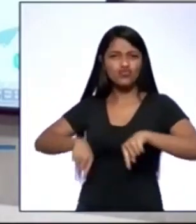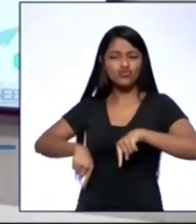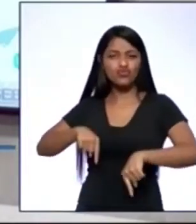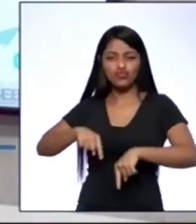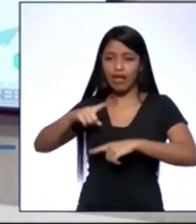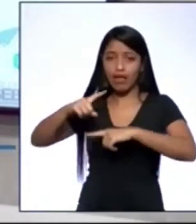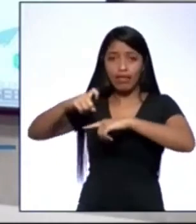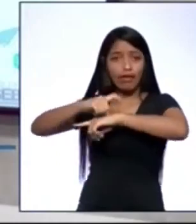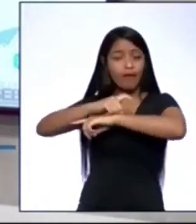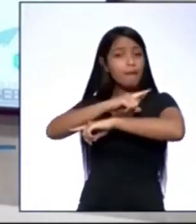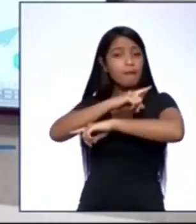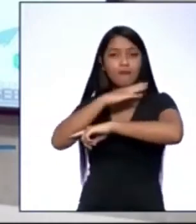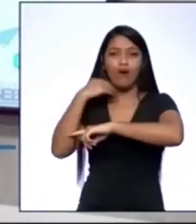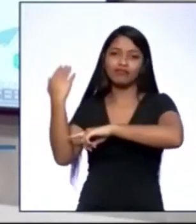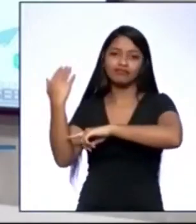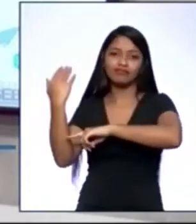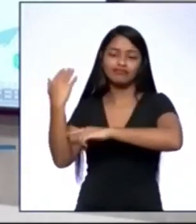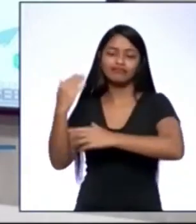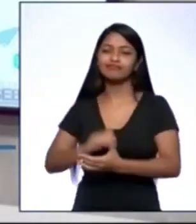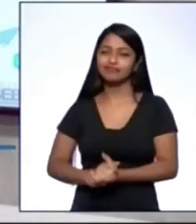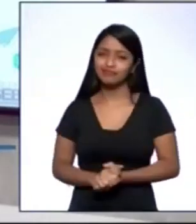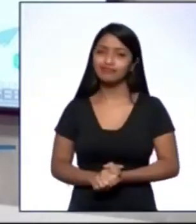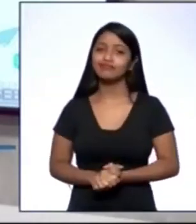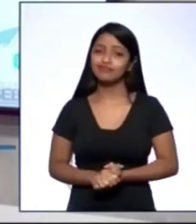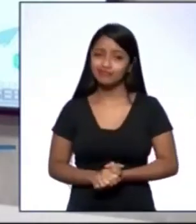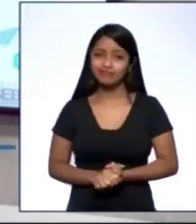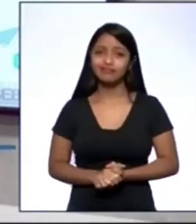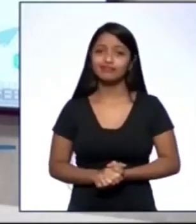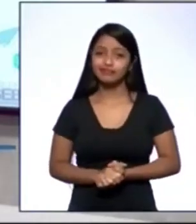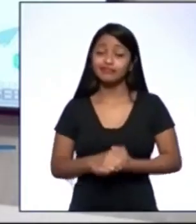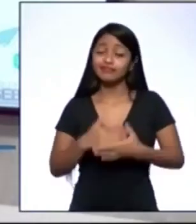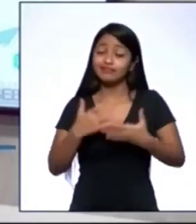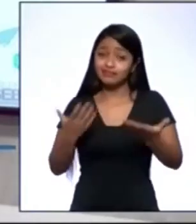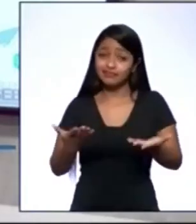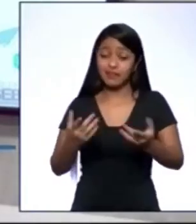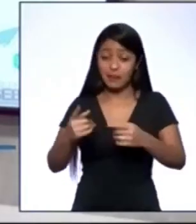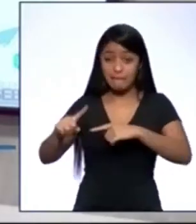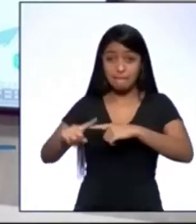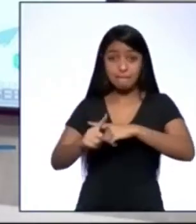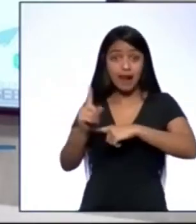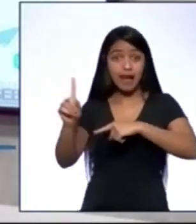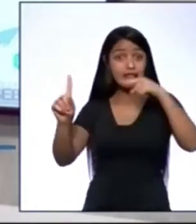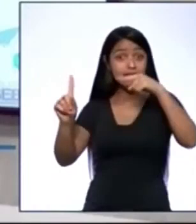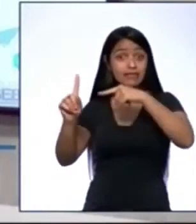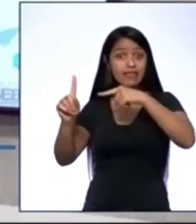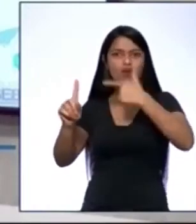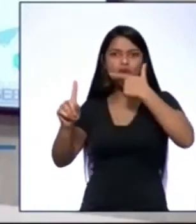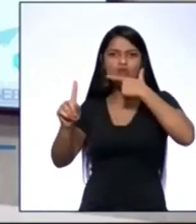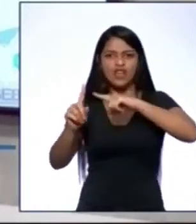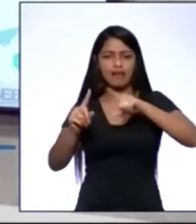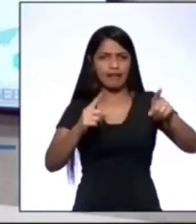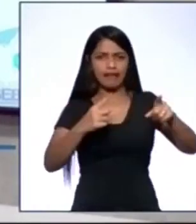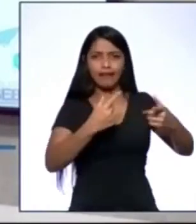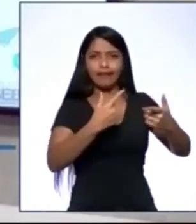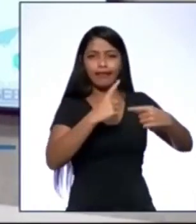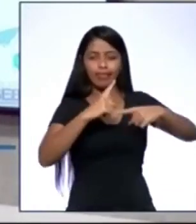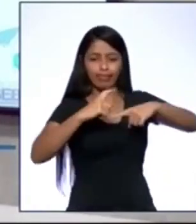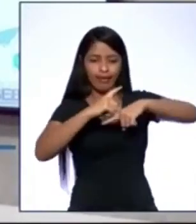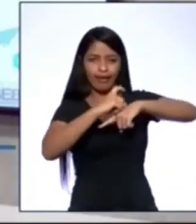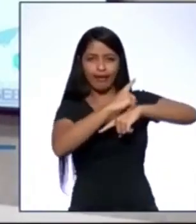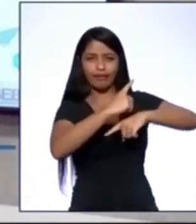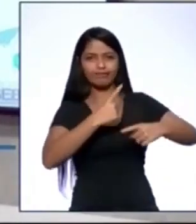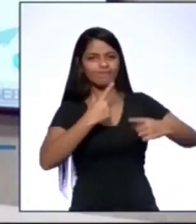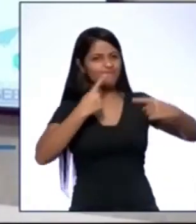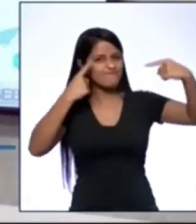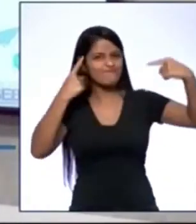matando a lagarta. Eu dei resistência a uma planta contra o seu inimigo natural sem